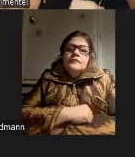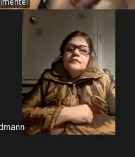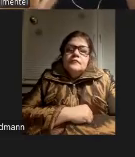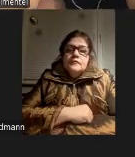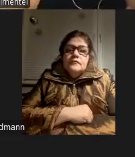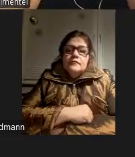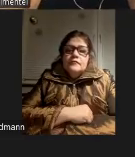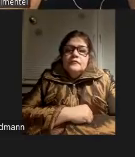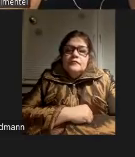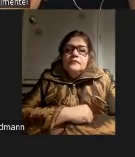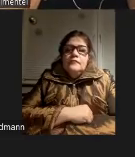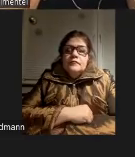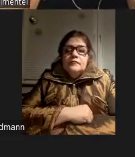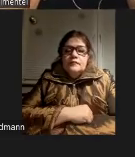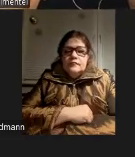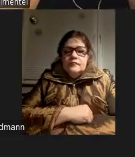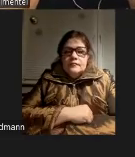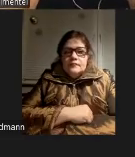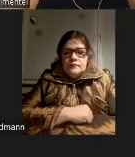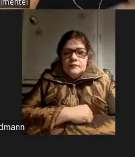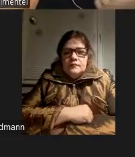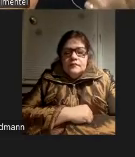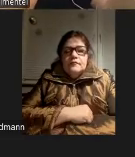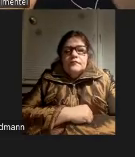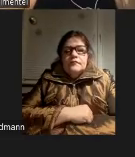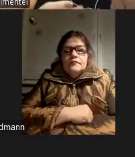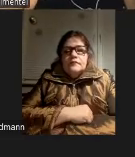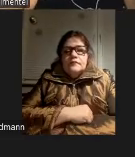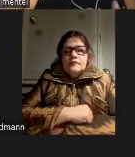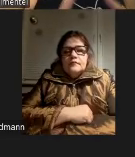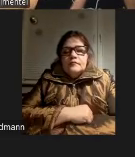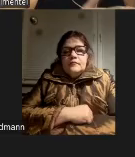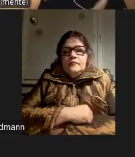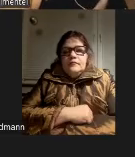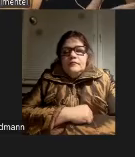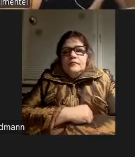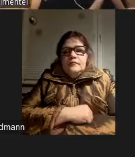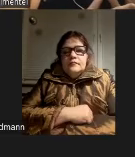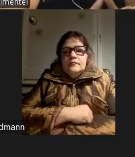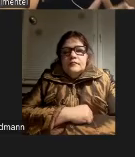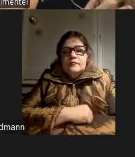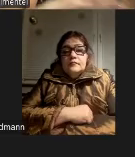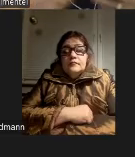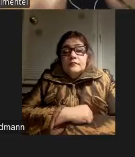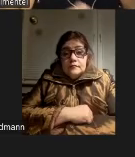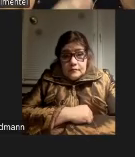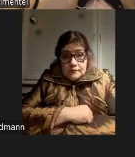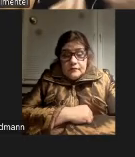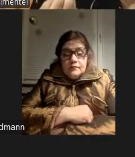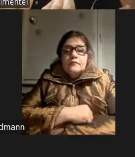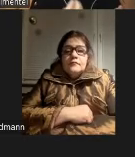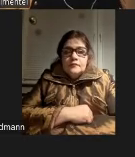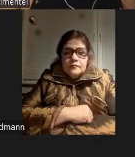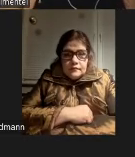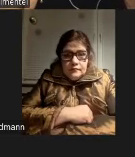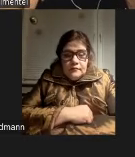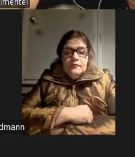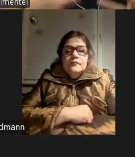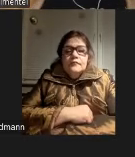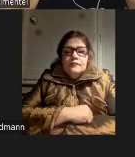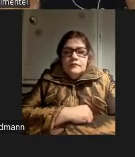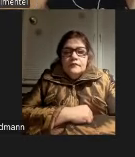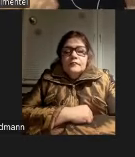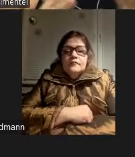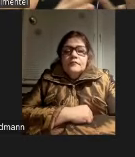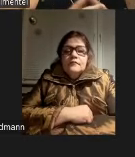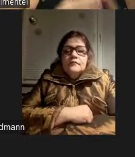distúrbios respiratórios do sono, de maneira geral, nas notas escolares, tá? Isso foi em criança, né? Mas falando de memória e de aprendizado.